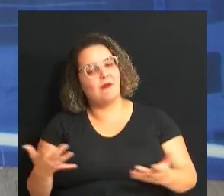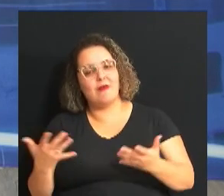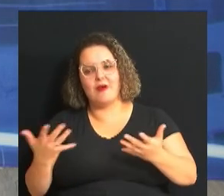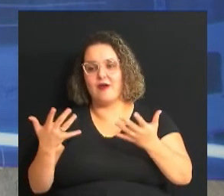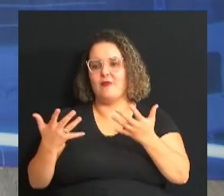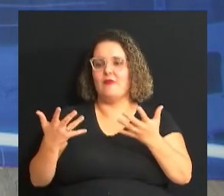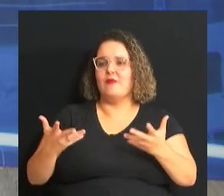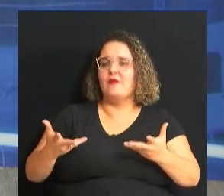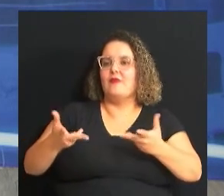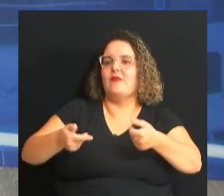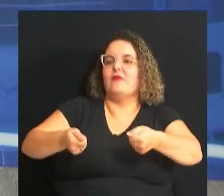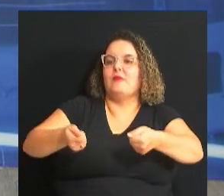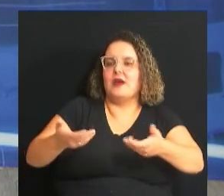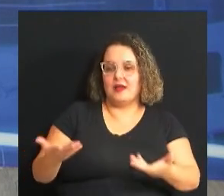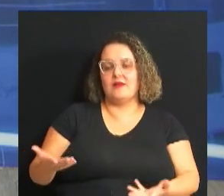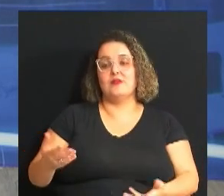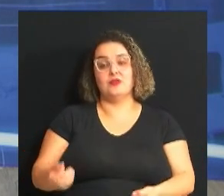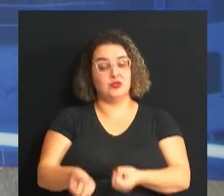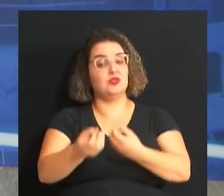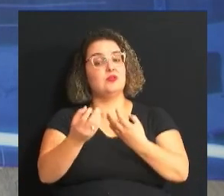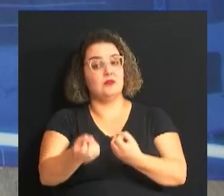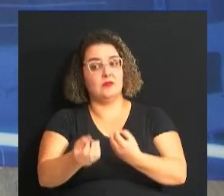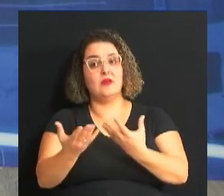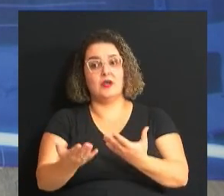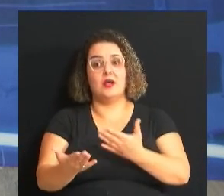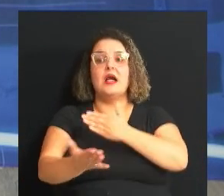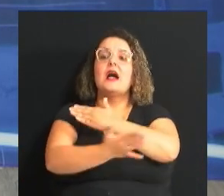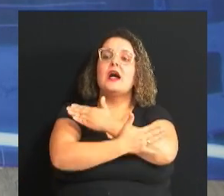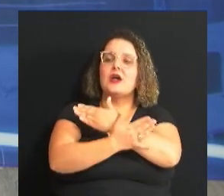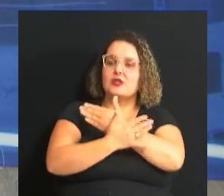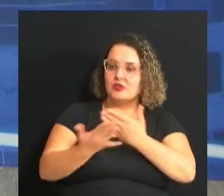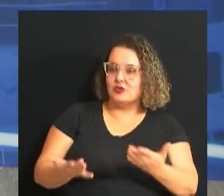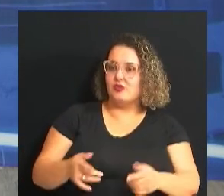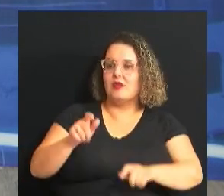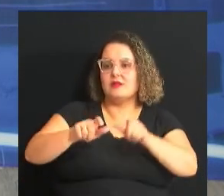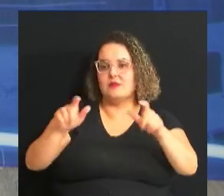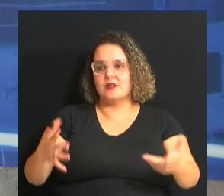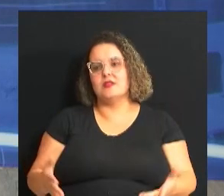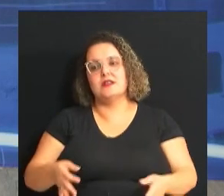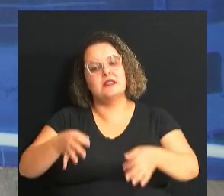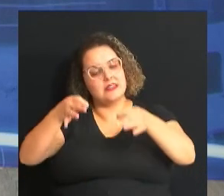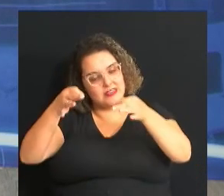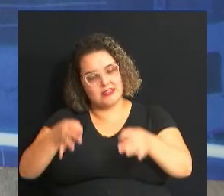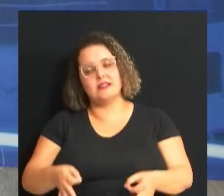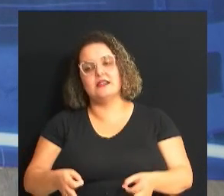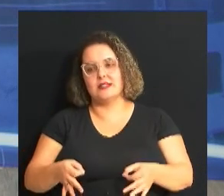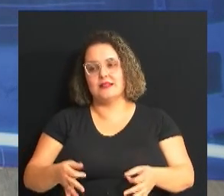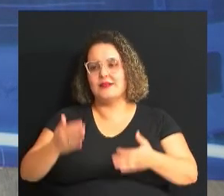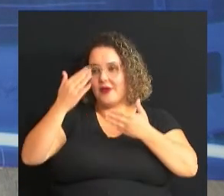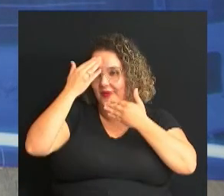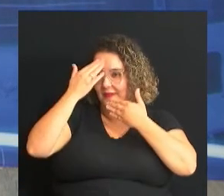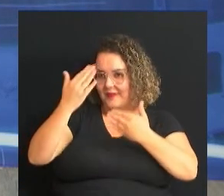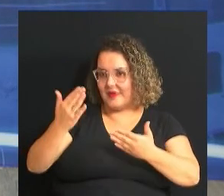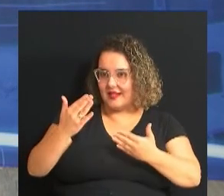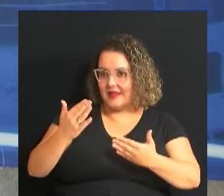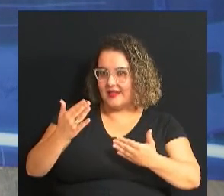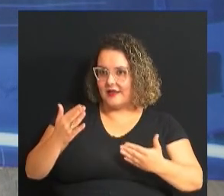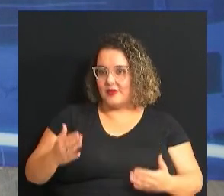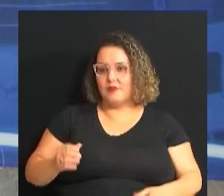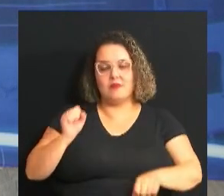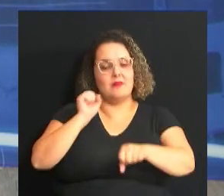foi muito rica em informação, ajudou muita gente, pode ter certeza. Então, muito obrigada, viu, por parar